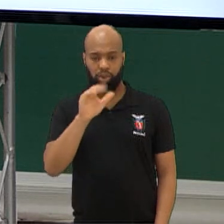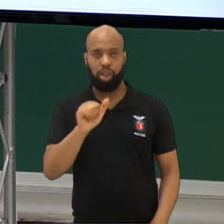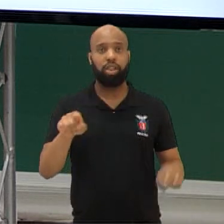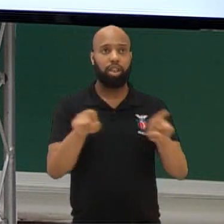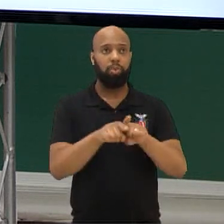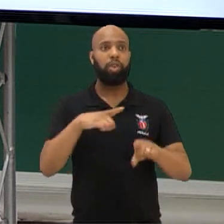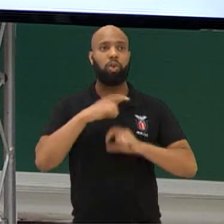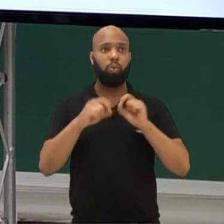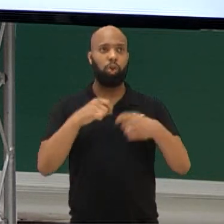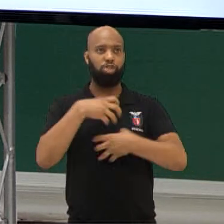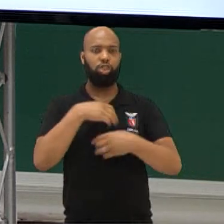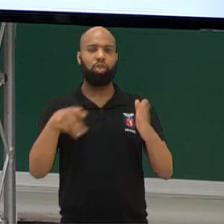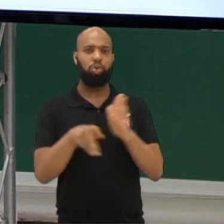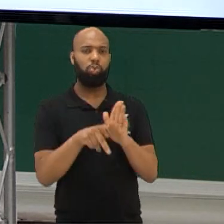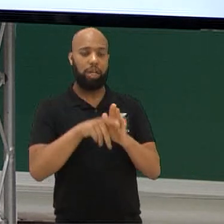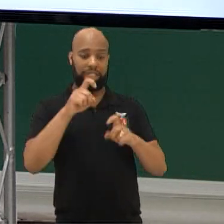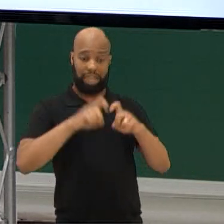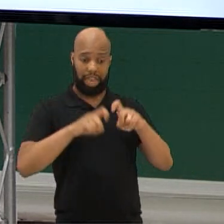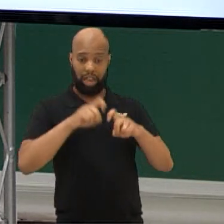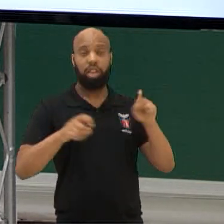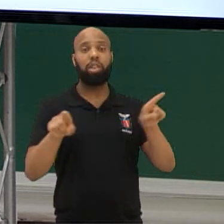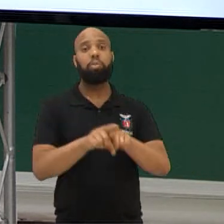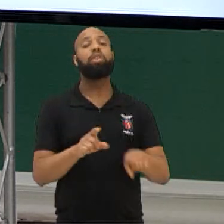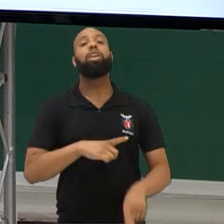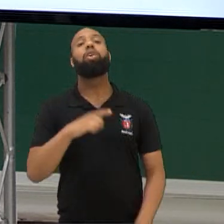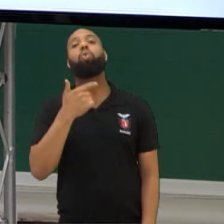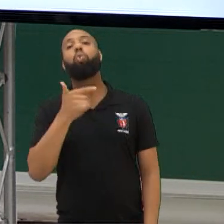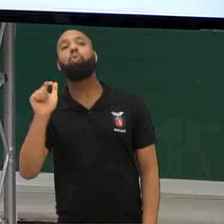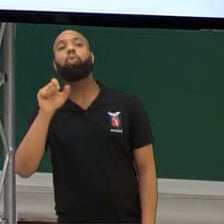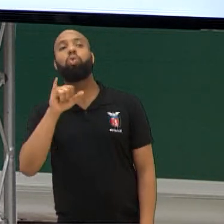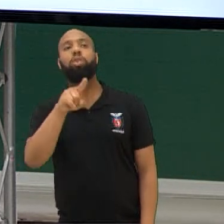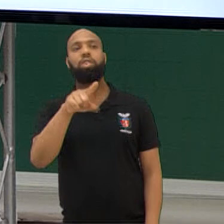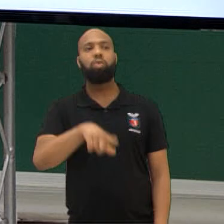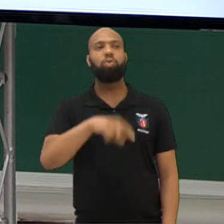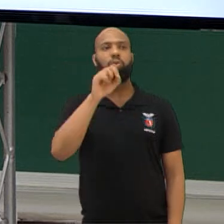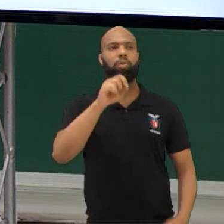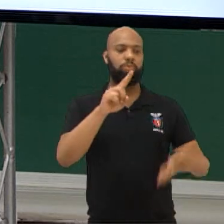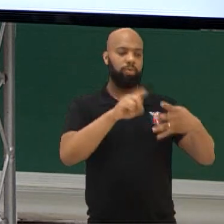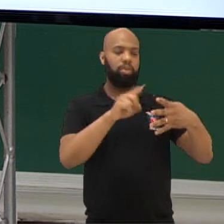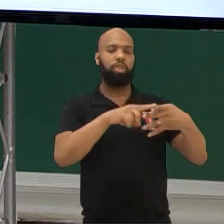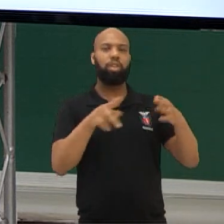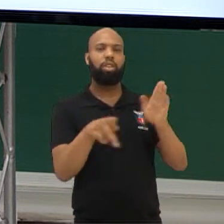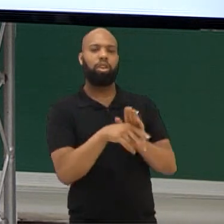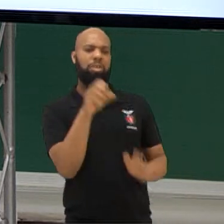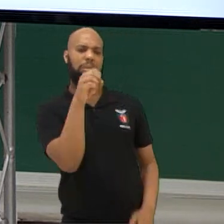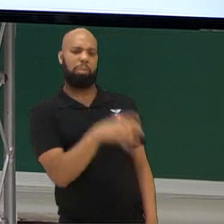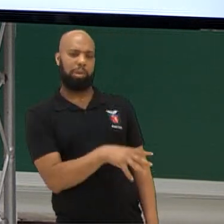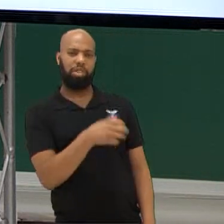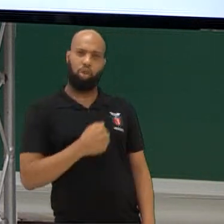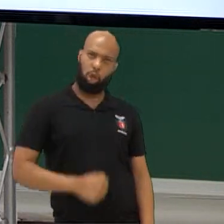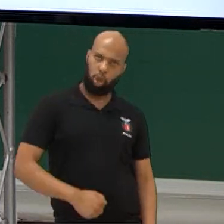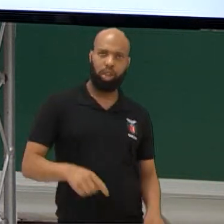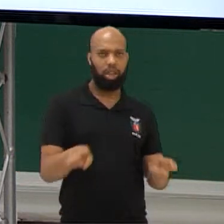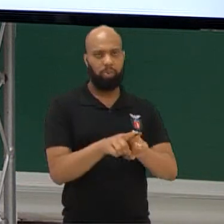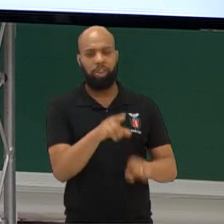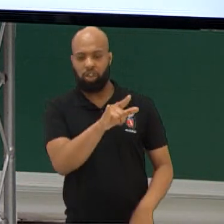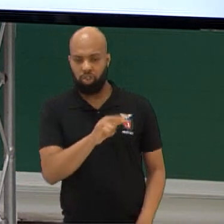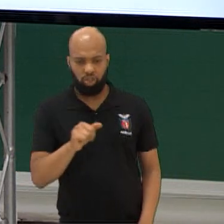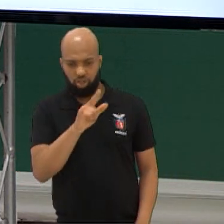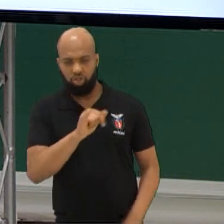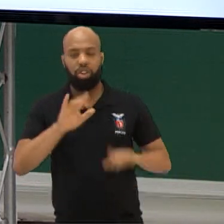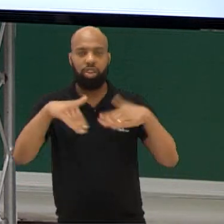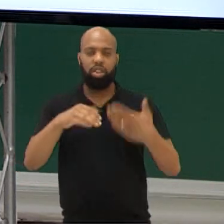do sistema reprodutor. E qual o outro sistema? Quem assinalou? Sistema excretor. Acertou. Então, a cloaca